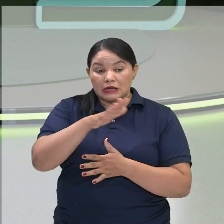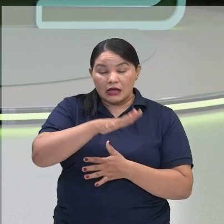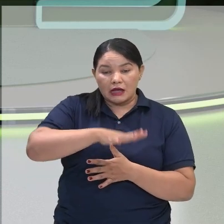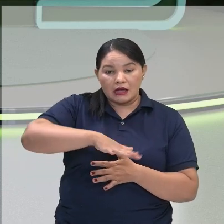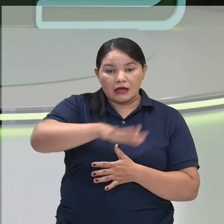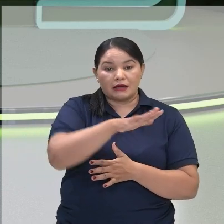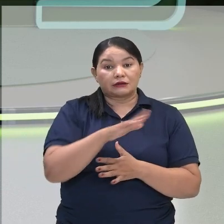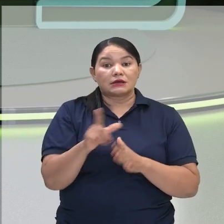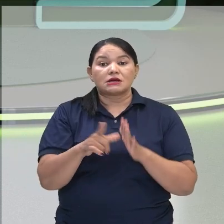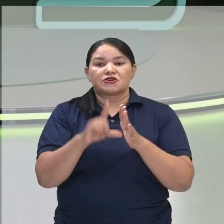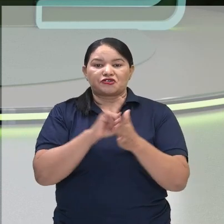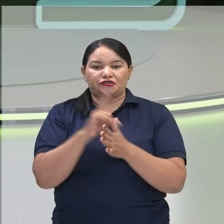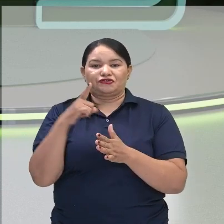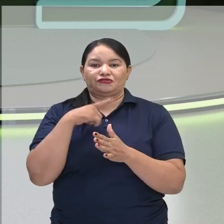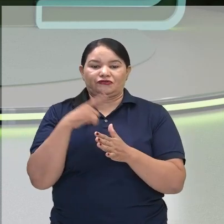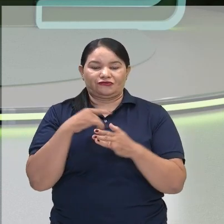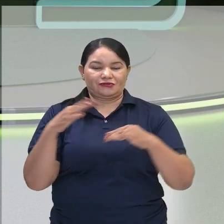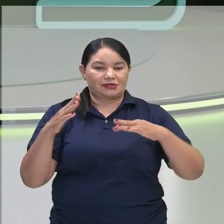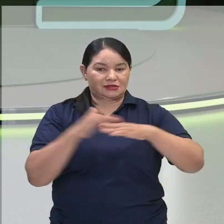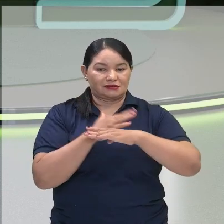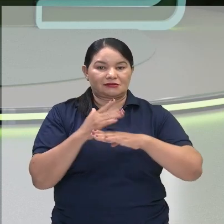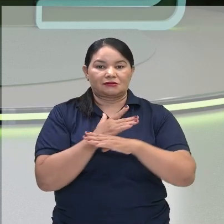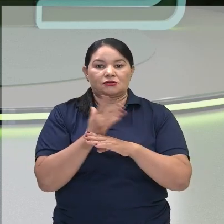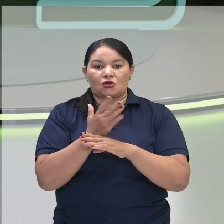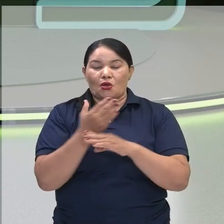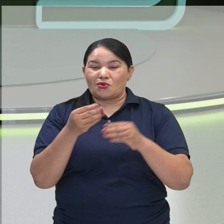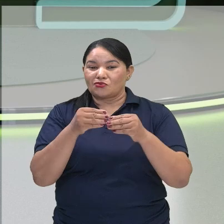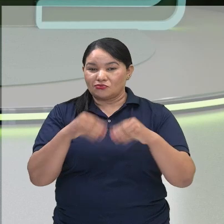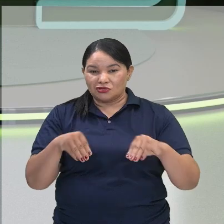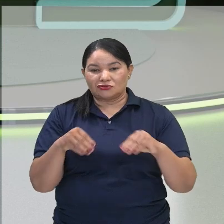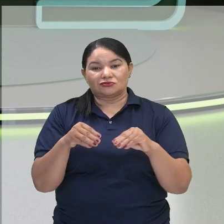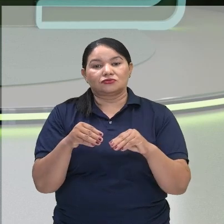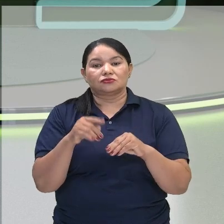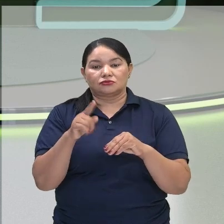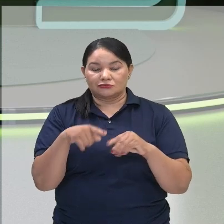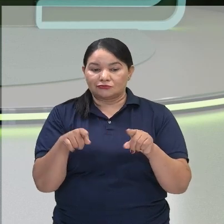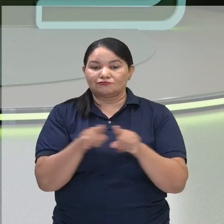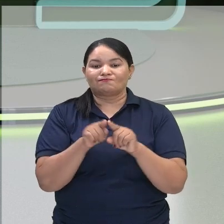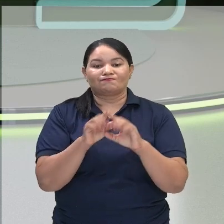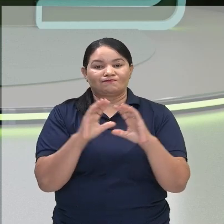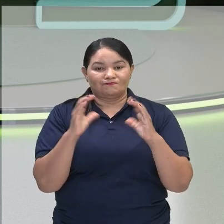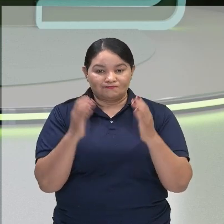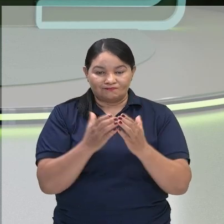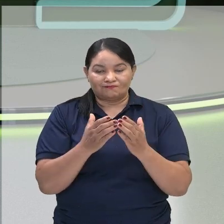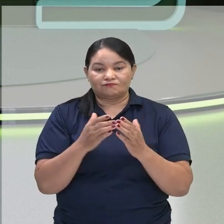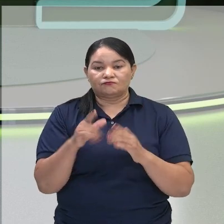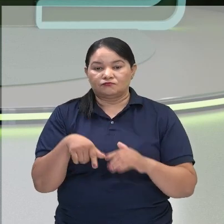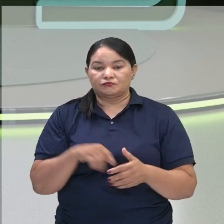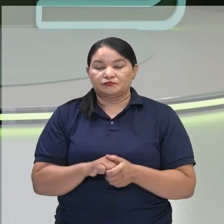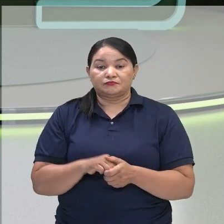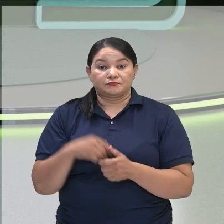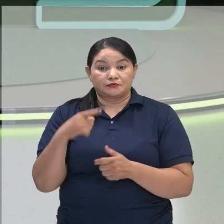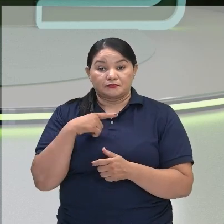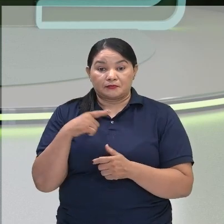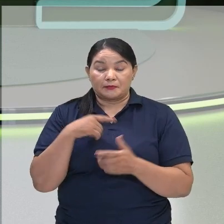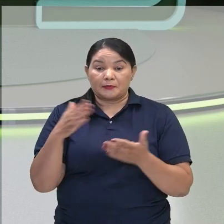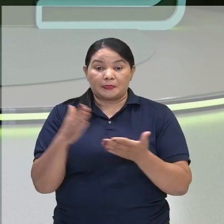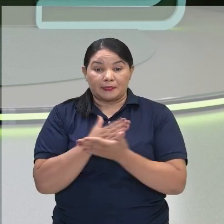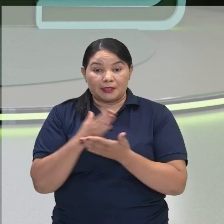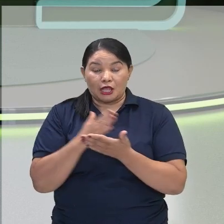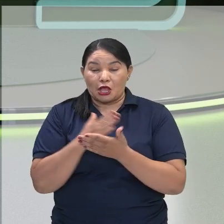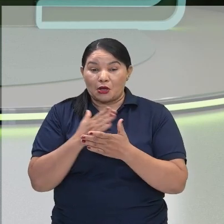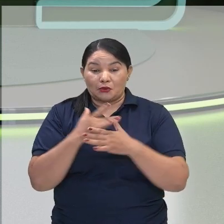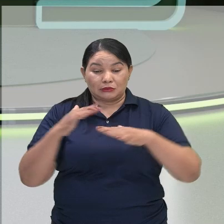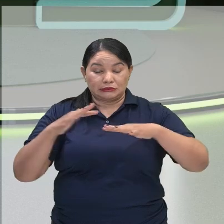existia uma cidade, a gente traz prejuízos para aquelas comunidades também. Então, além deles terem que se realocarem,